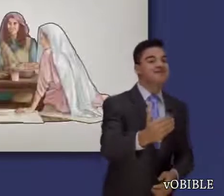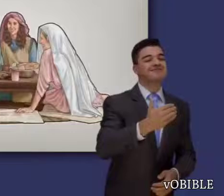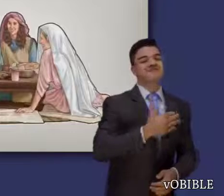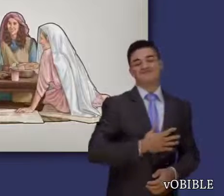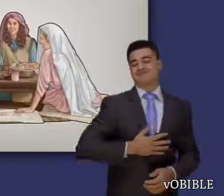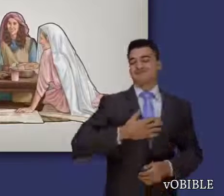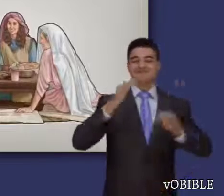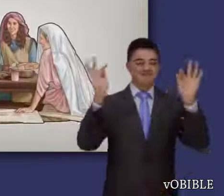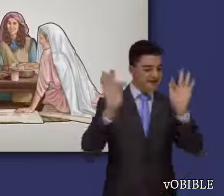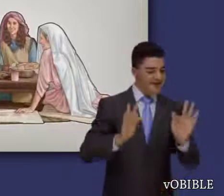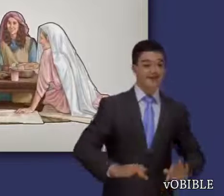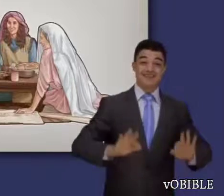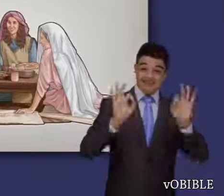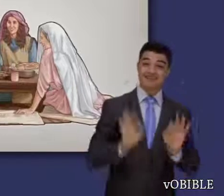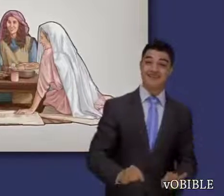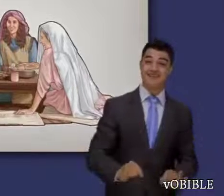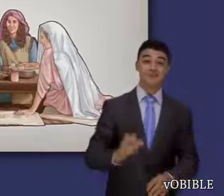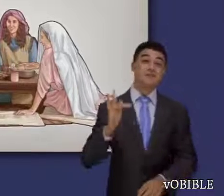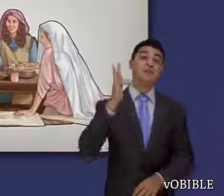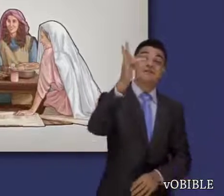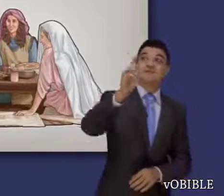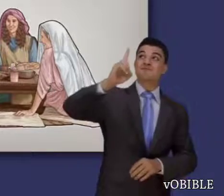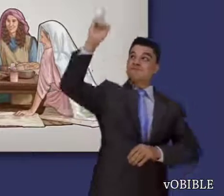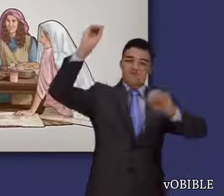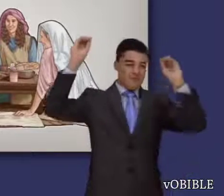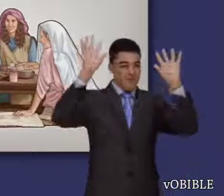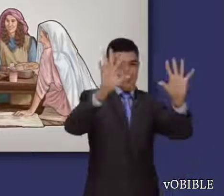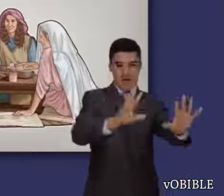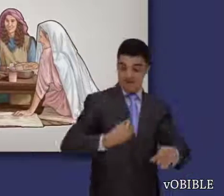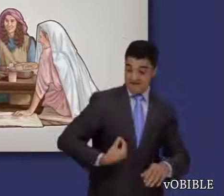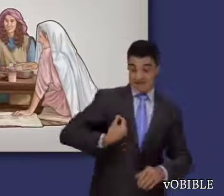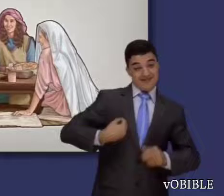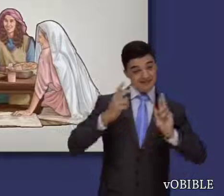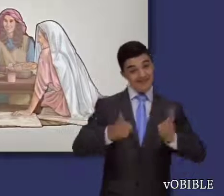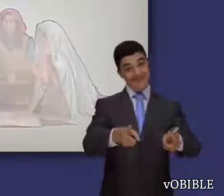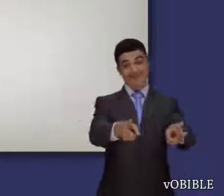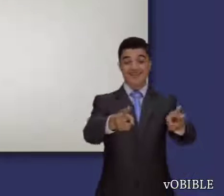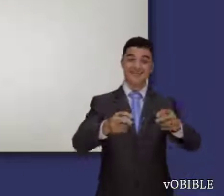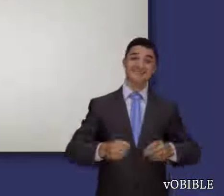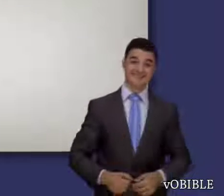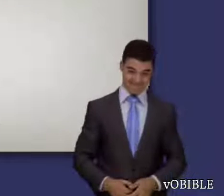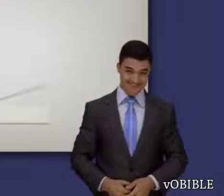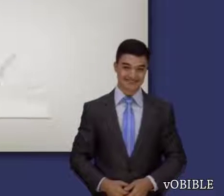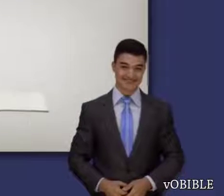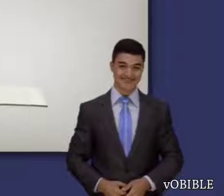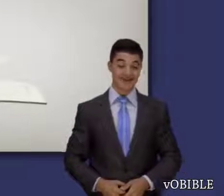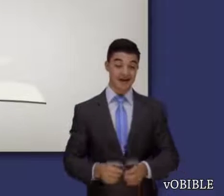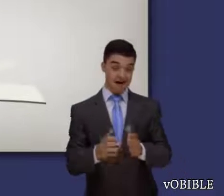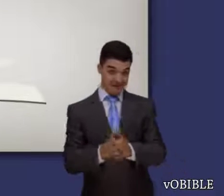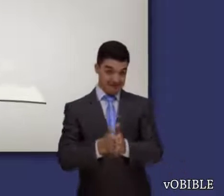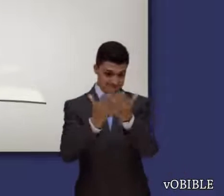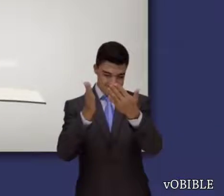confiando em Deus. Assim, eles vão se apegar firmemente à verdadeira vida. Ao ler 1